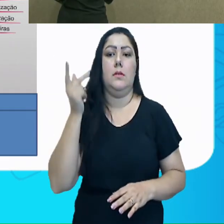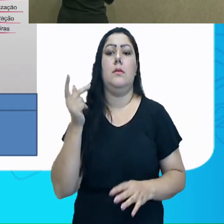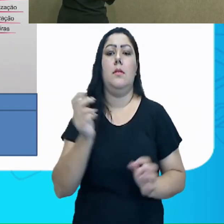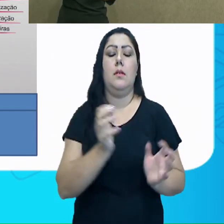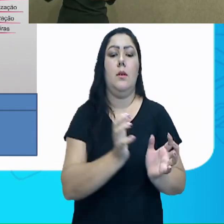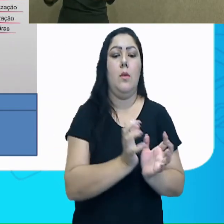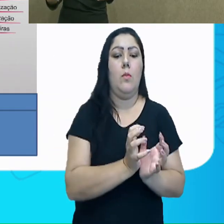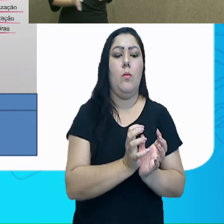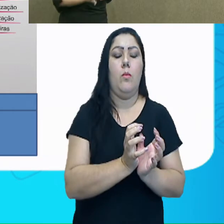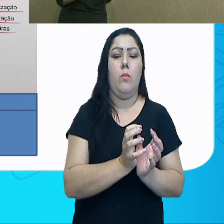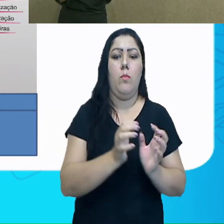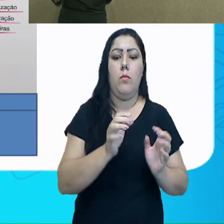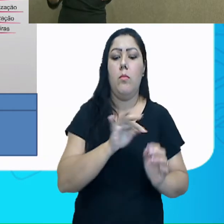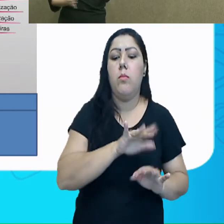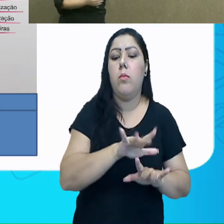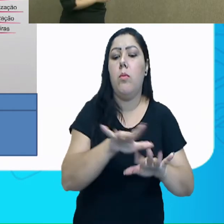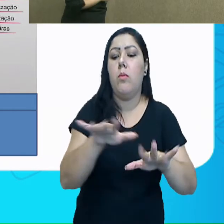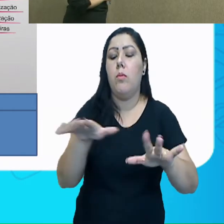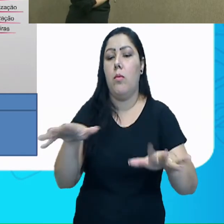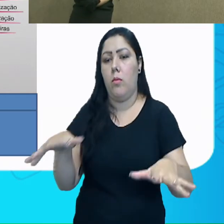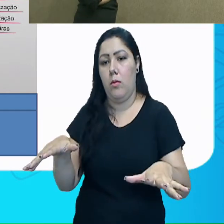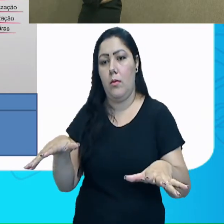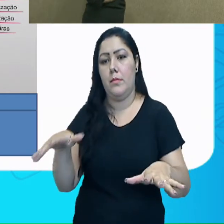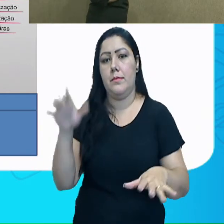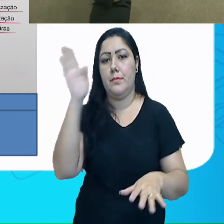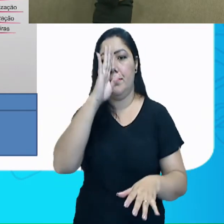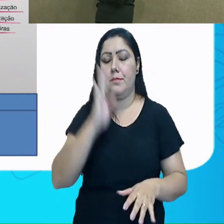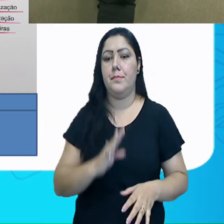e depois adentraram ao Brasil.